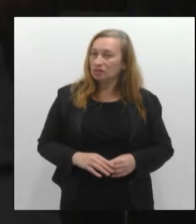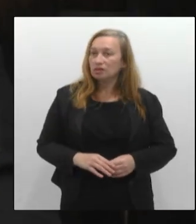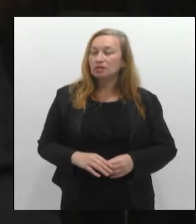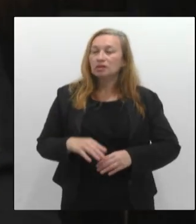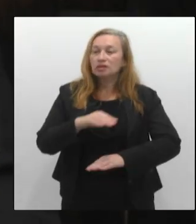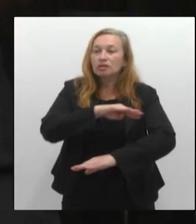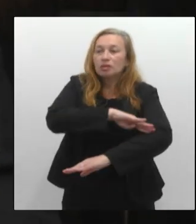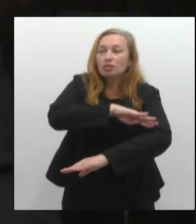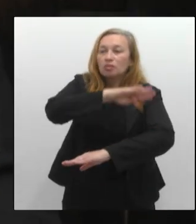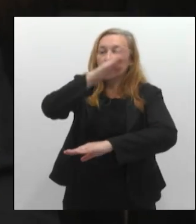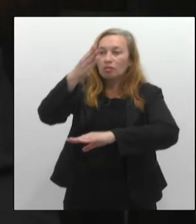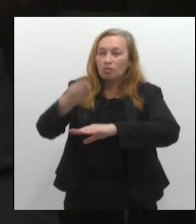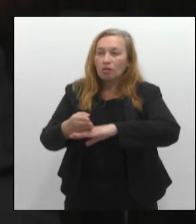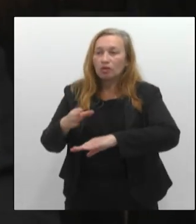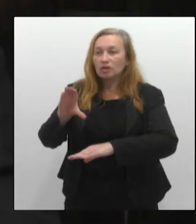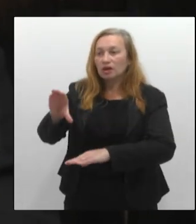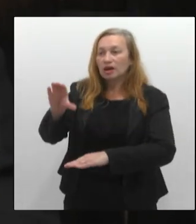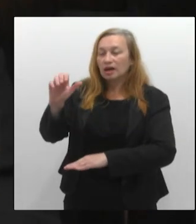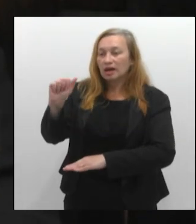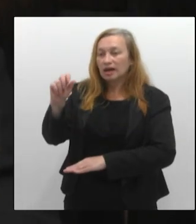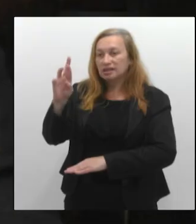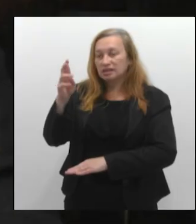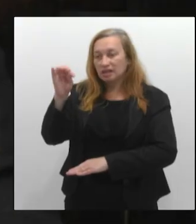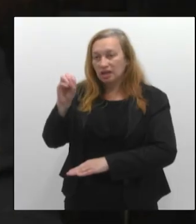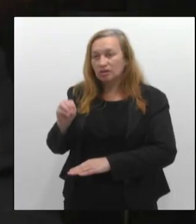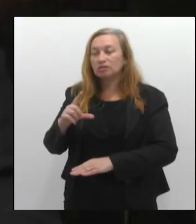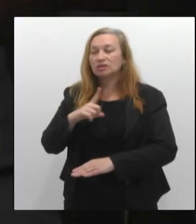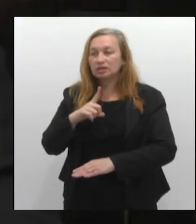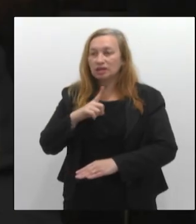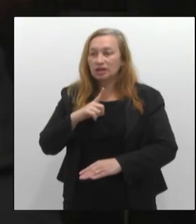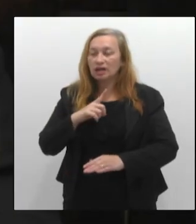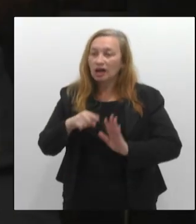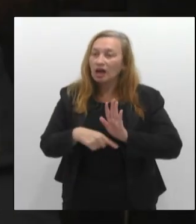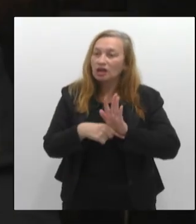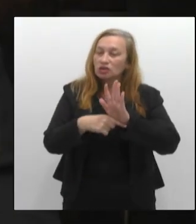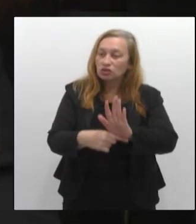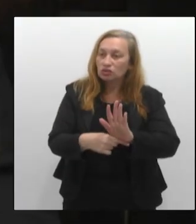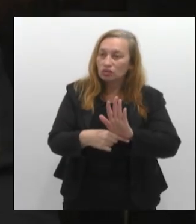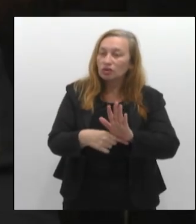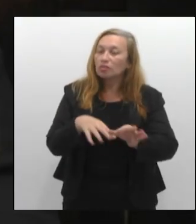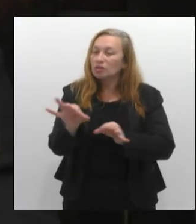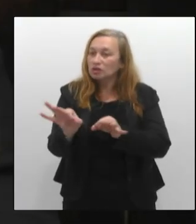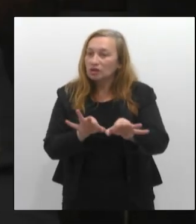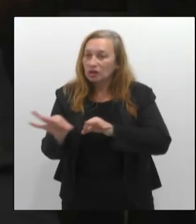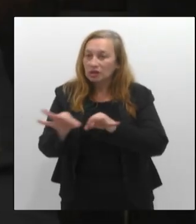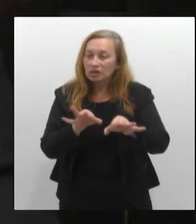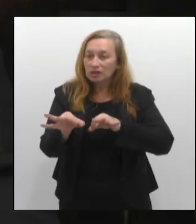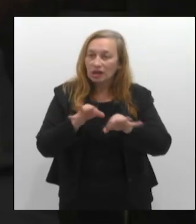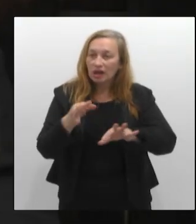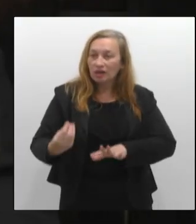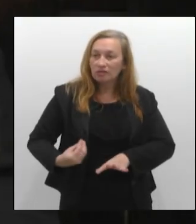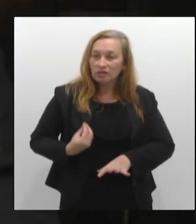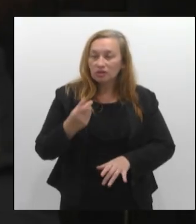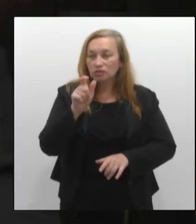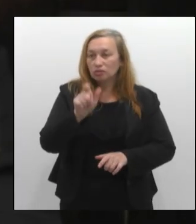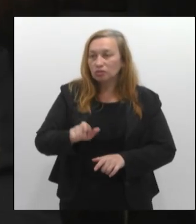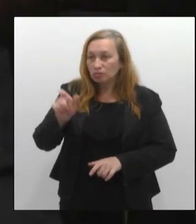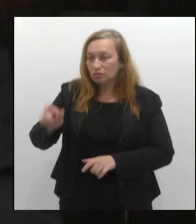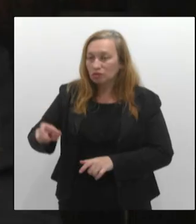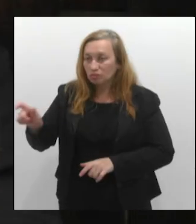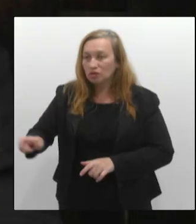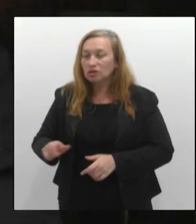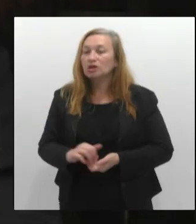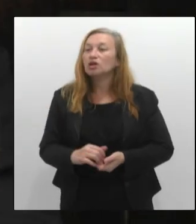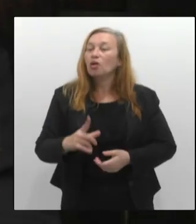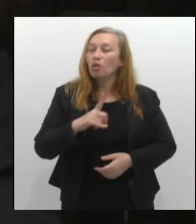do Castelo, tem agora a assistência de um prelado que pode melhor organizar a vida eclesial e a missão. Eu tive